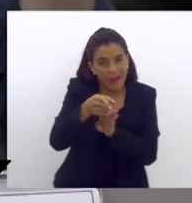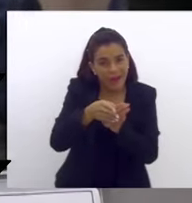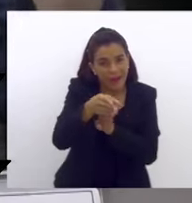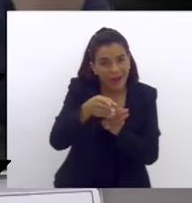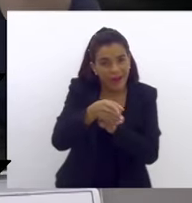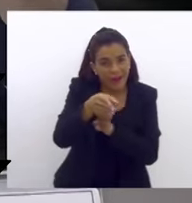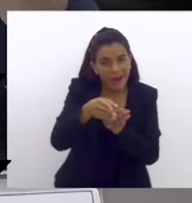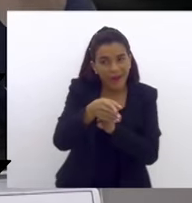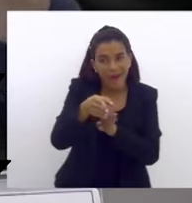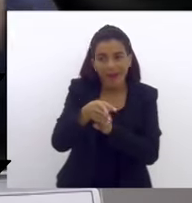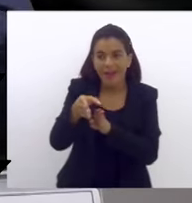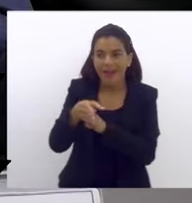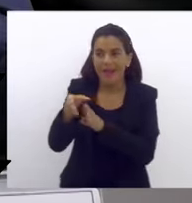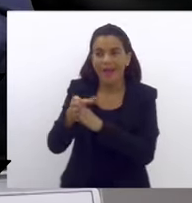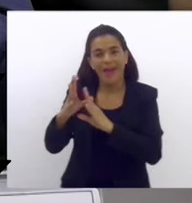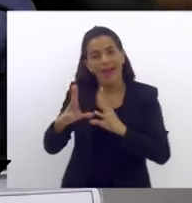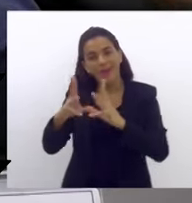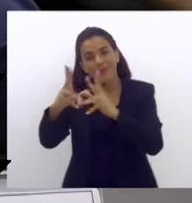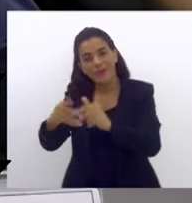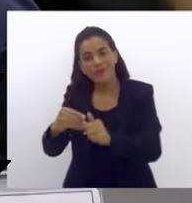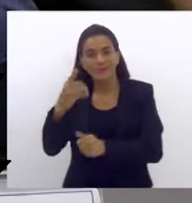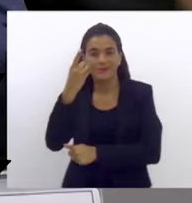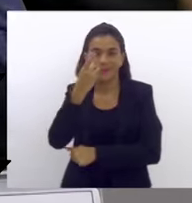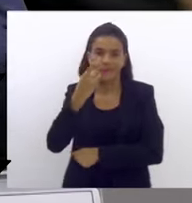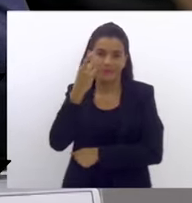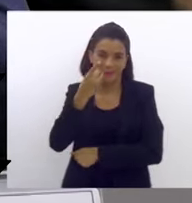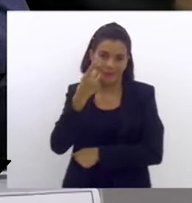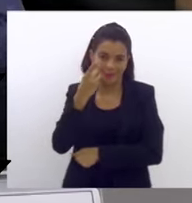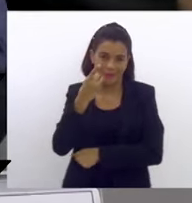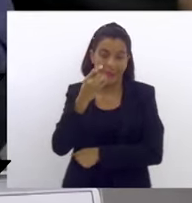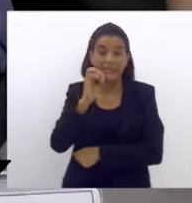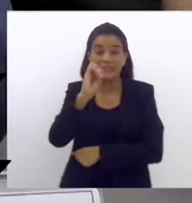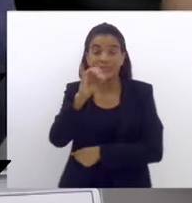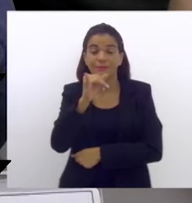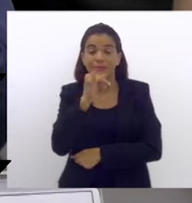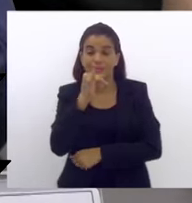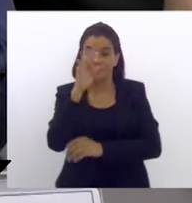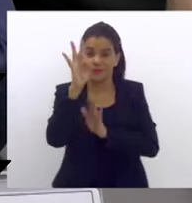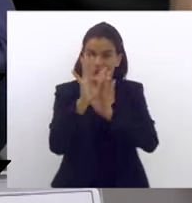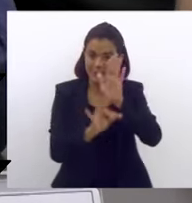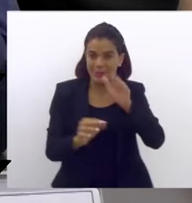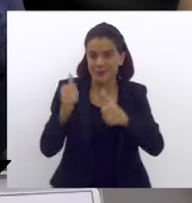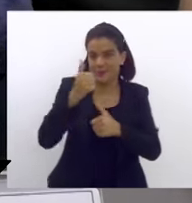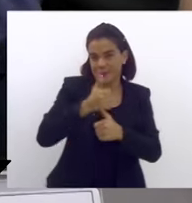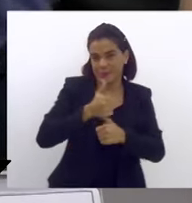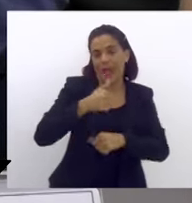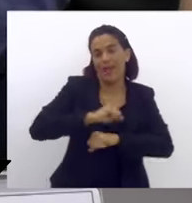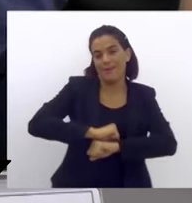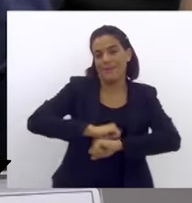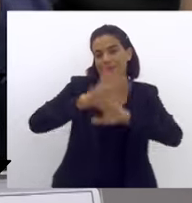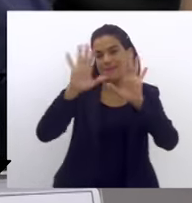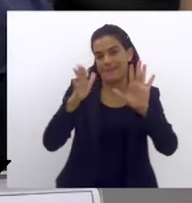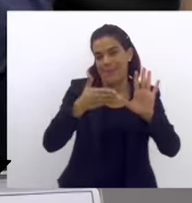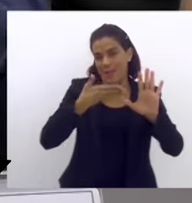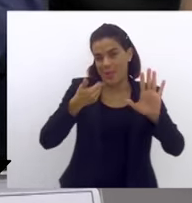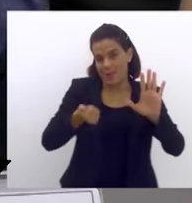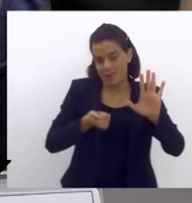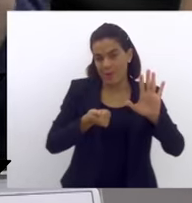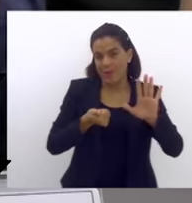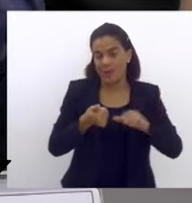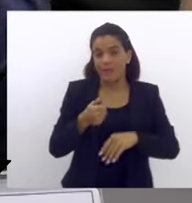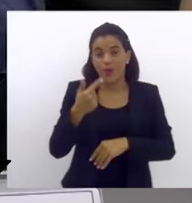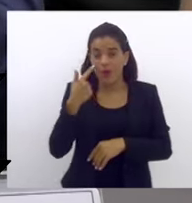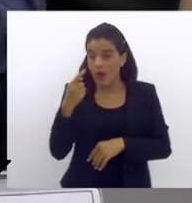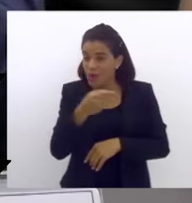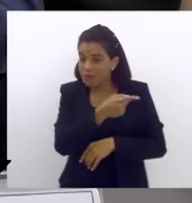a todos os mandatos pelo menos no caso de haver um substitutivo que é mais claro então dizer para todos os mandatos seguintes senhores